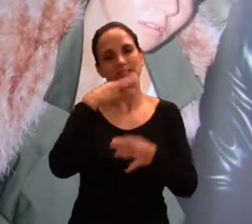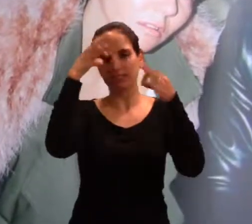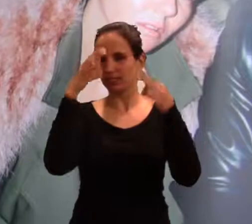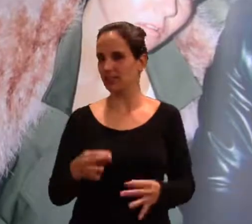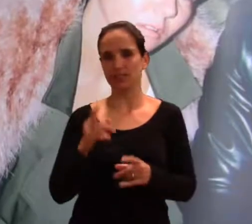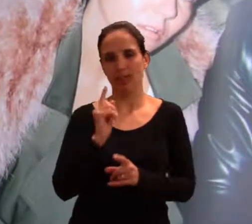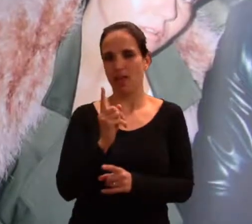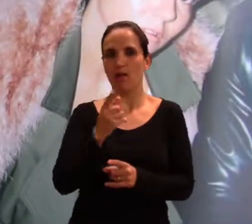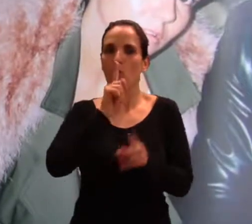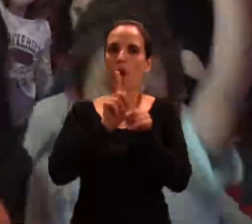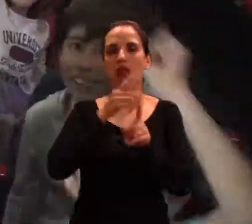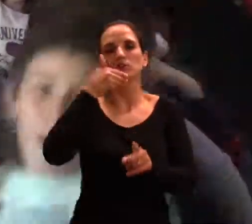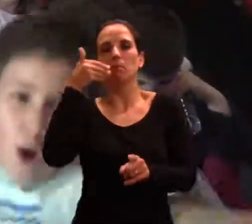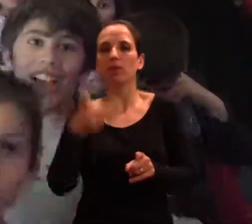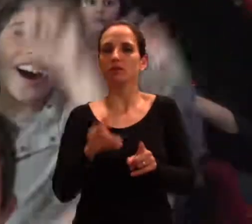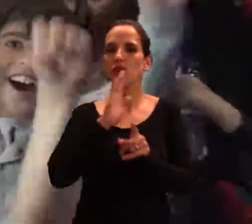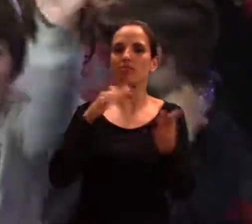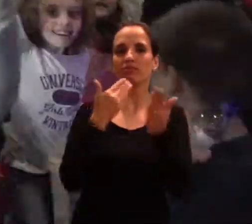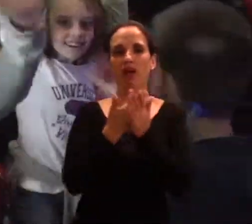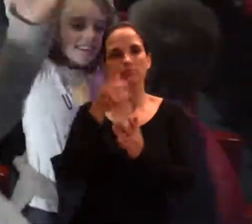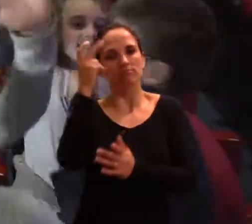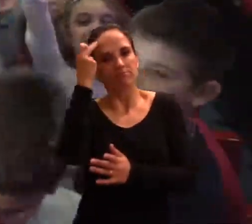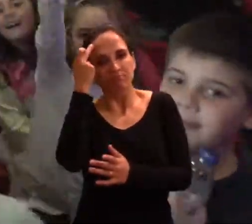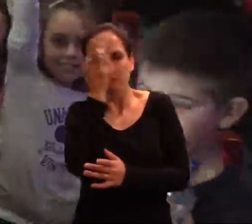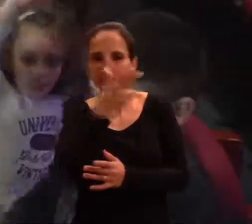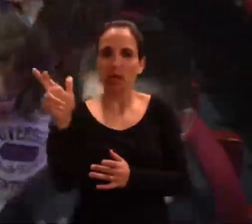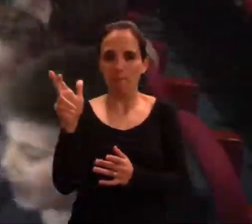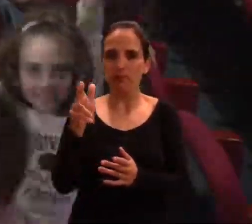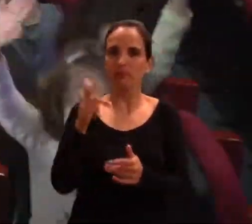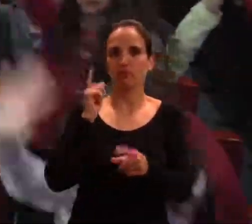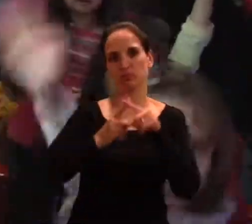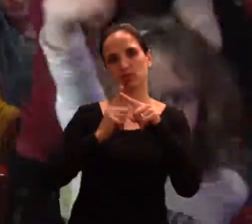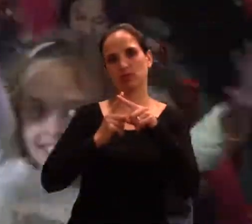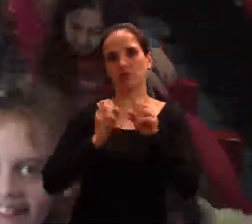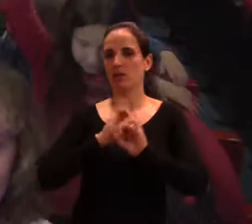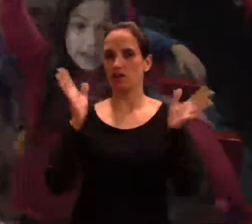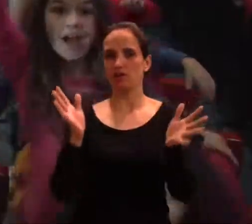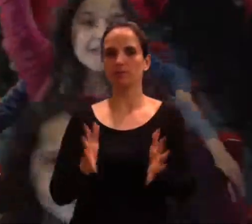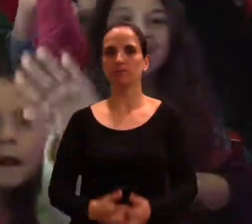certamente uma experiência que as marca, daí acho que o balanço é sempre muito positivo.